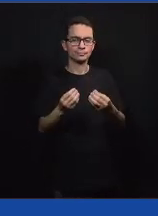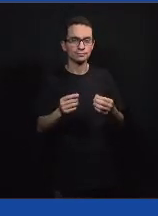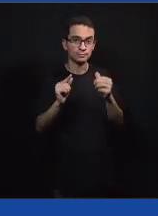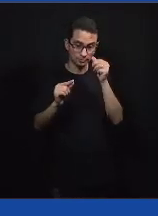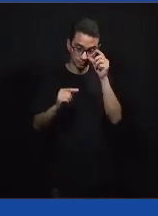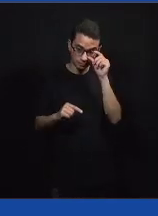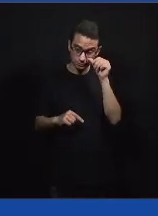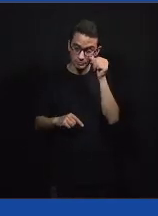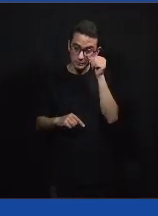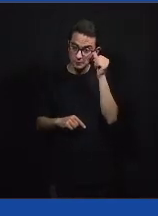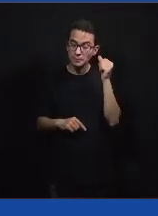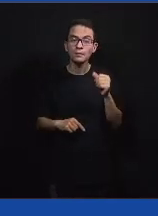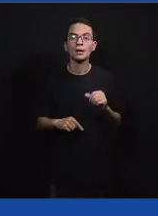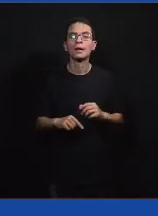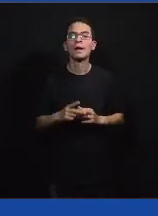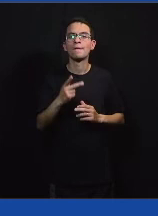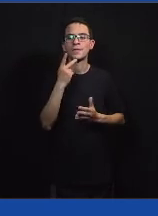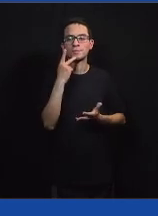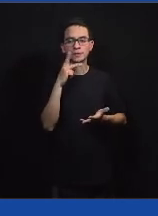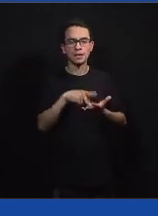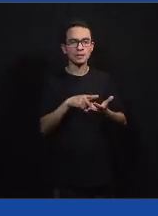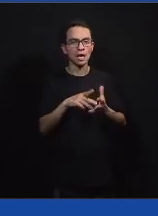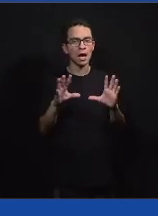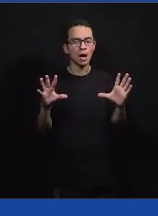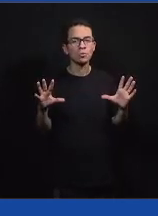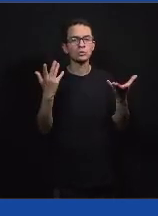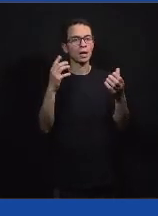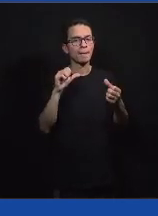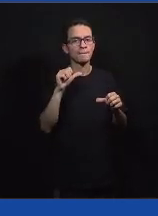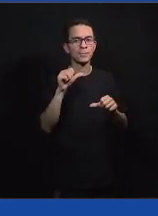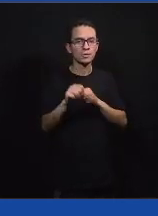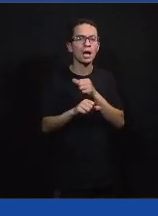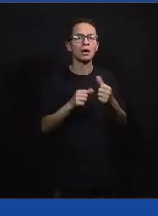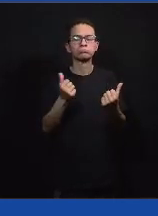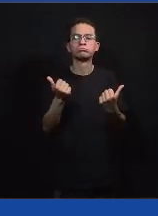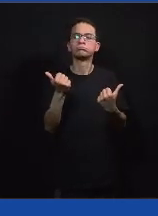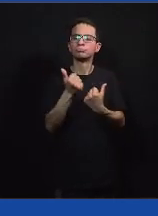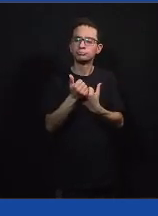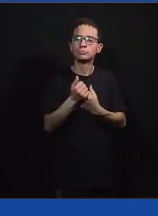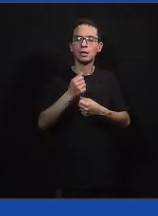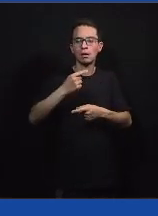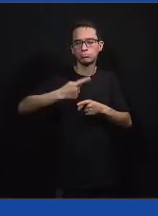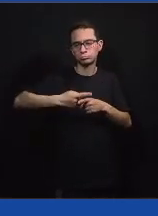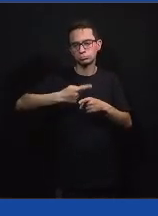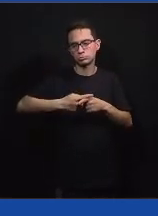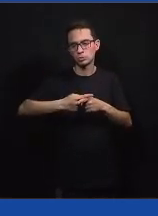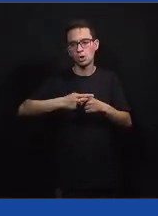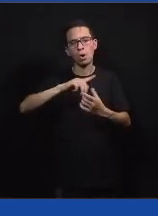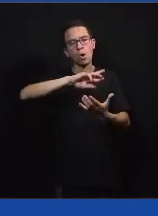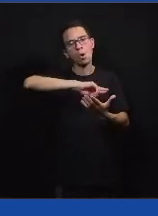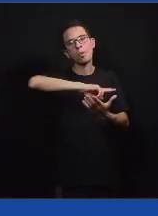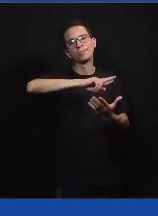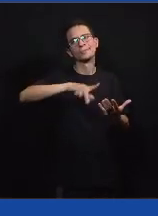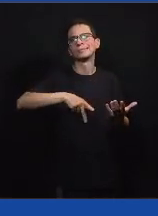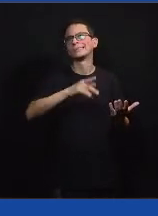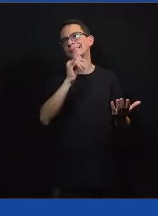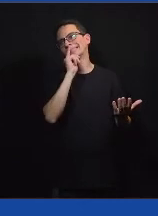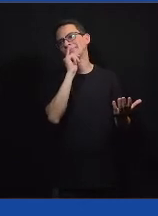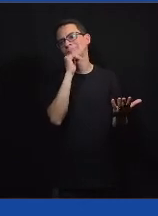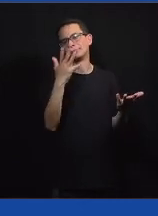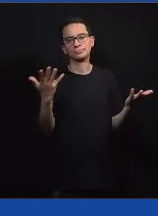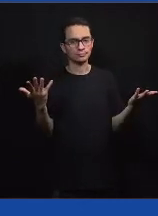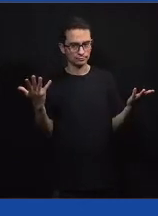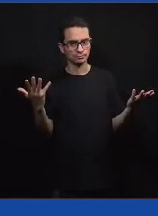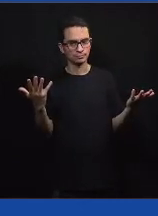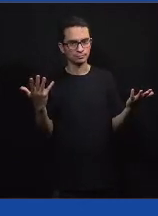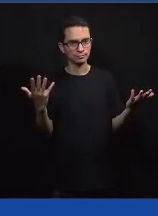a como fazer de fato acontecesse a reforma onde que ela contava com várias coisas como é uma